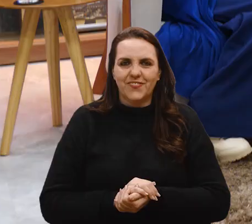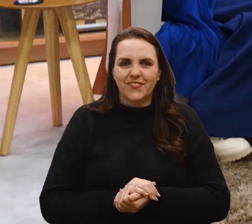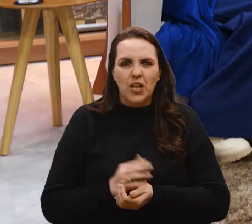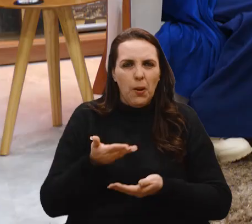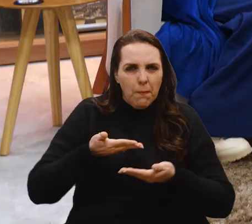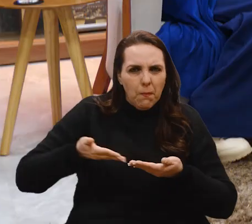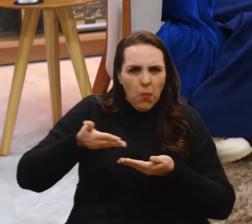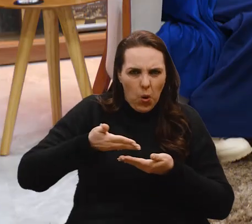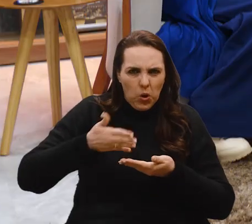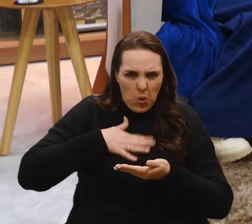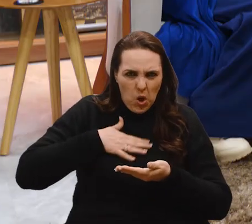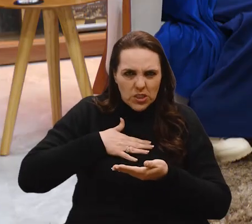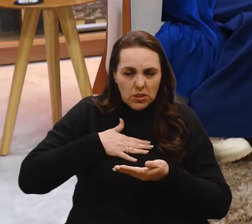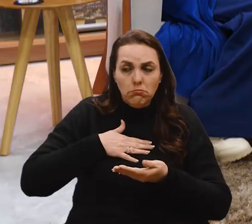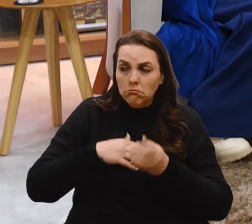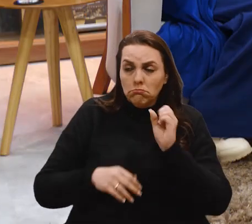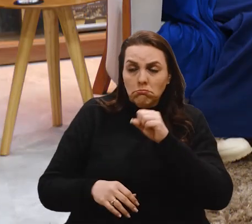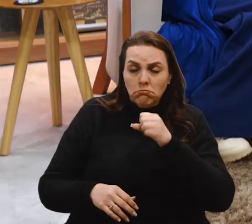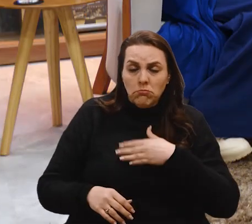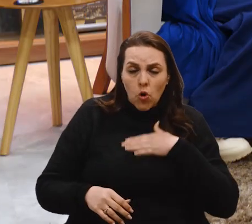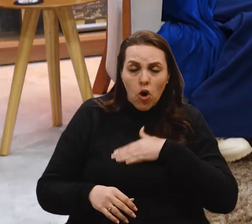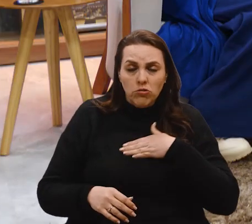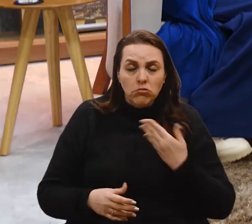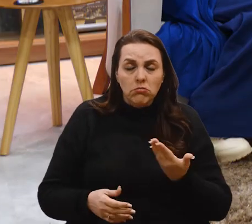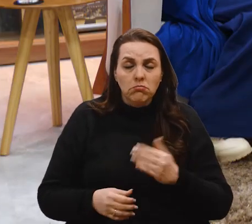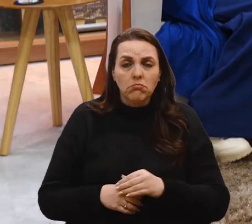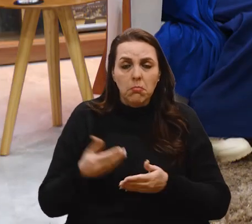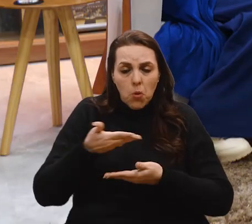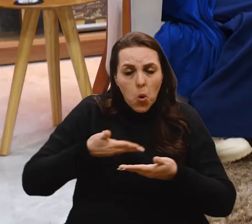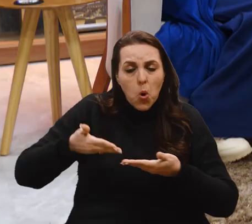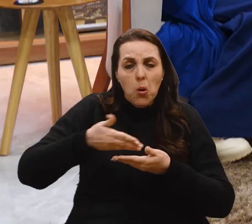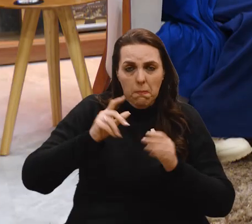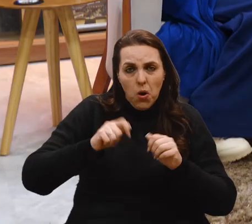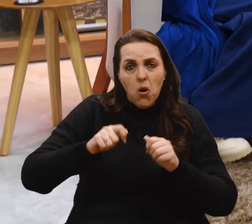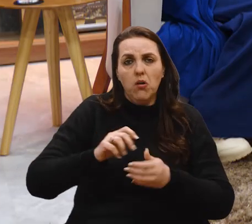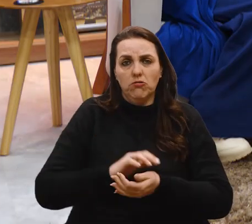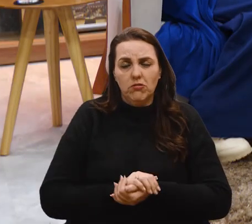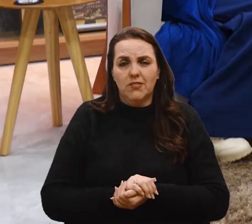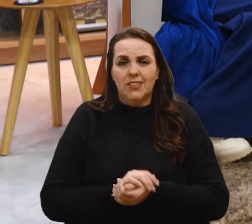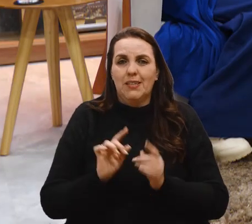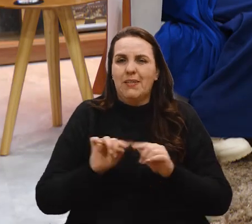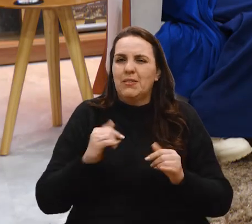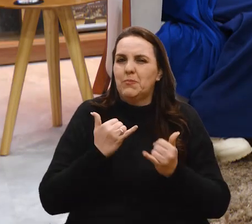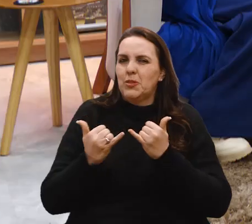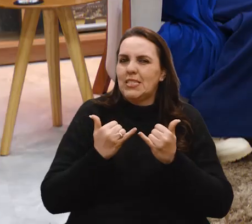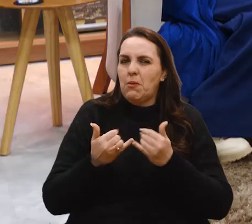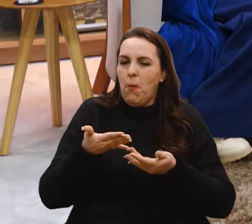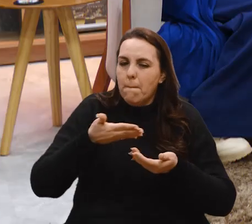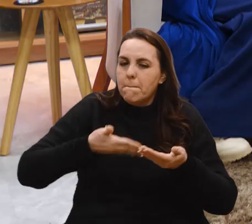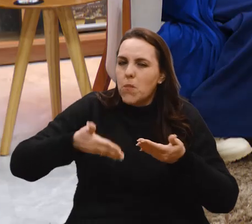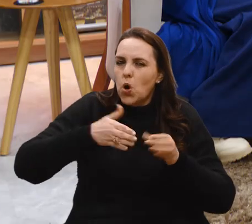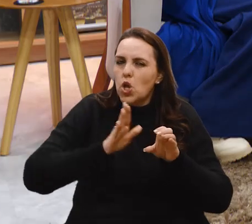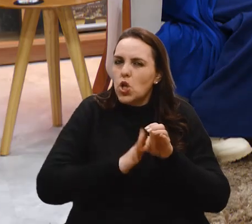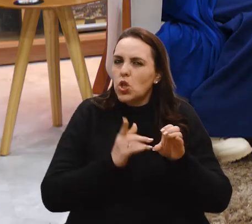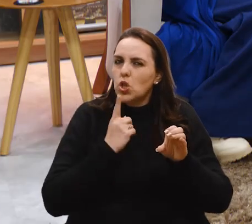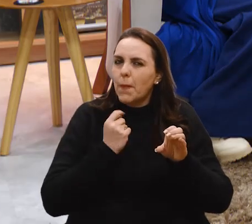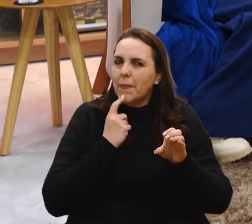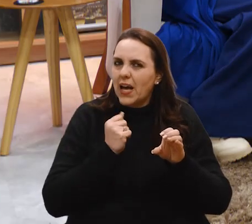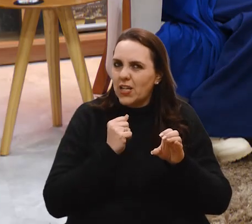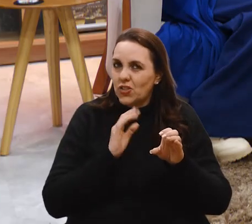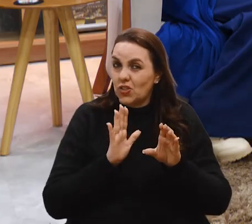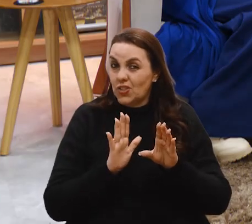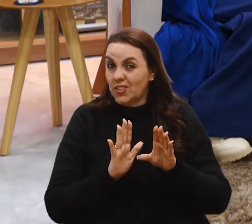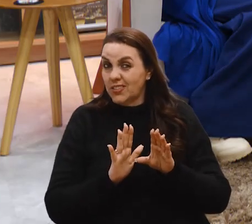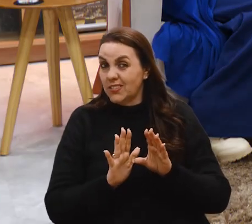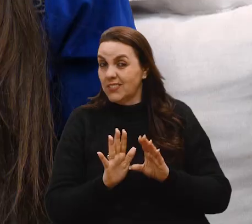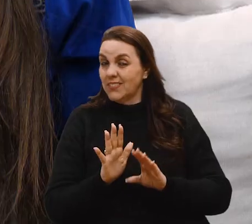eu gosto. Surpreendentemente eu gosto. Entendeu? Só que, por exemplo, molho de tomate. Pode botar em